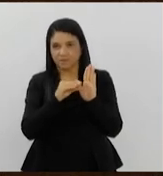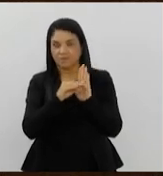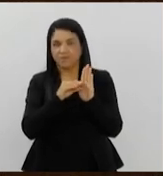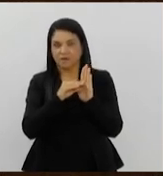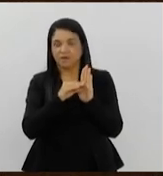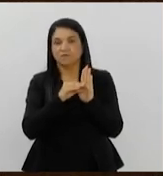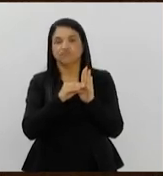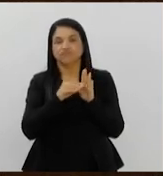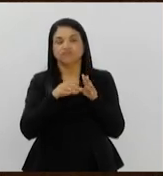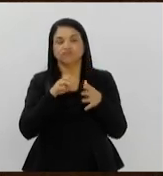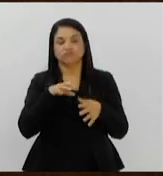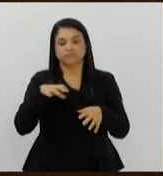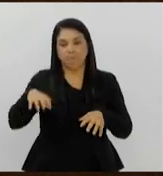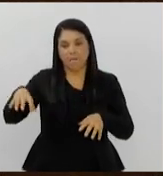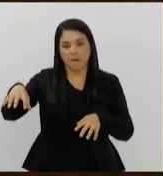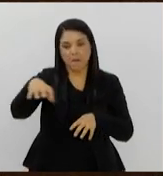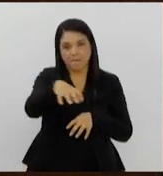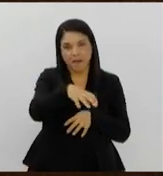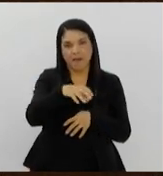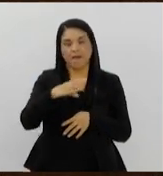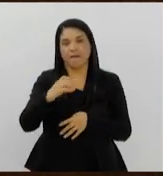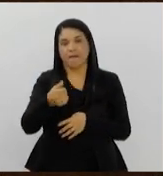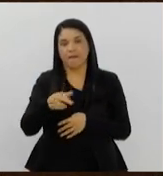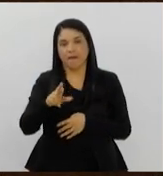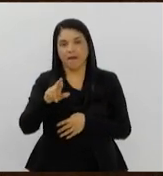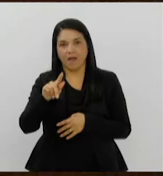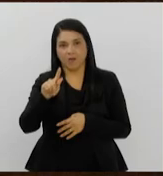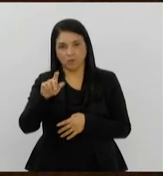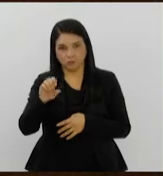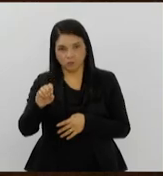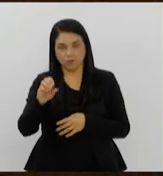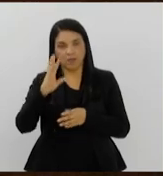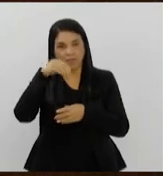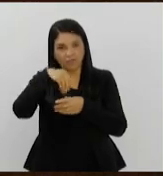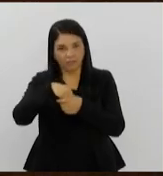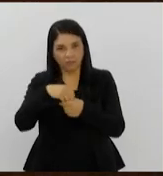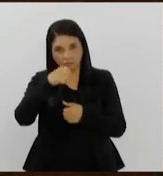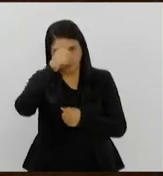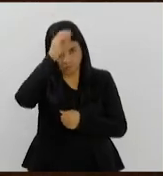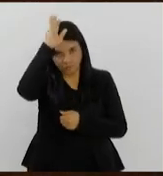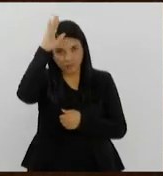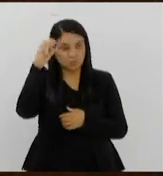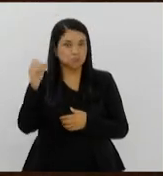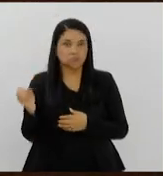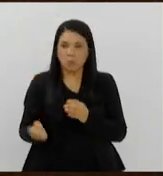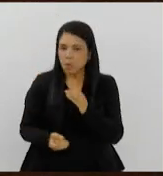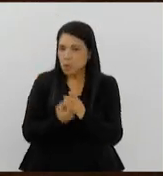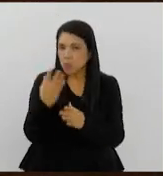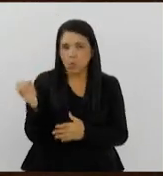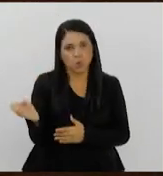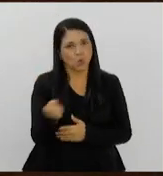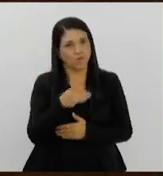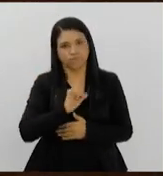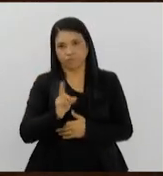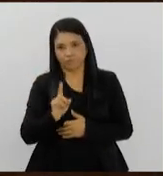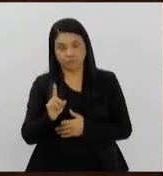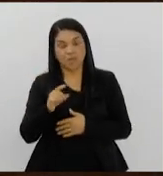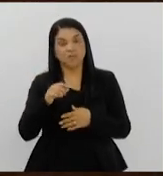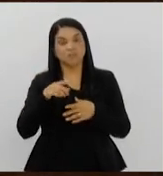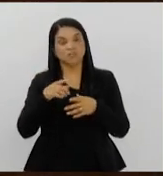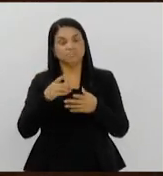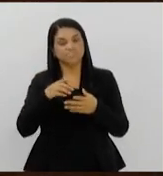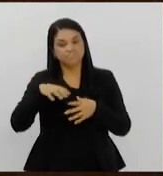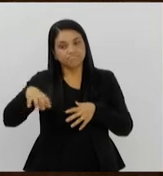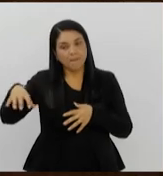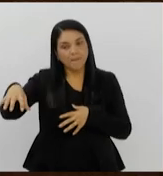redistribuímos os cargos dentro do Corpo de Bombeiros, então, sem criar nenhum novo cargo, a gente redistribuiu os cargos para